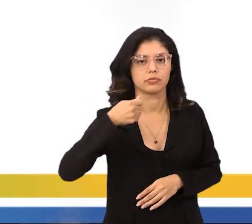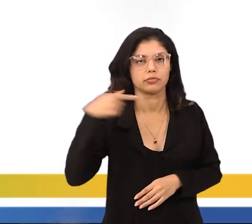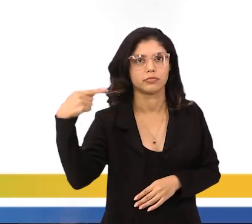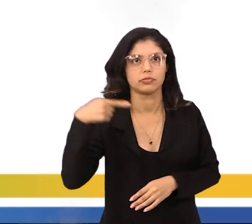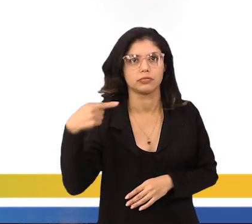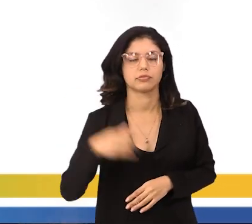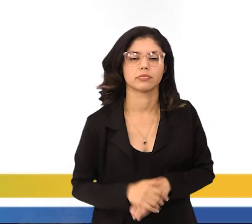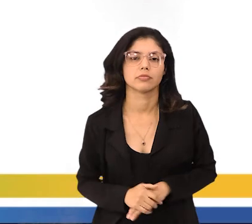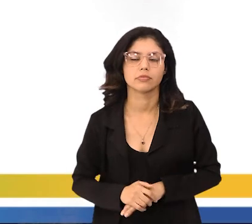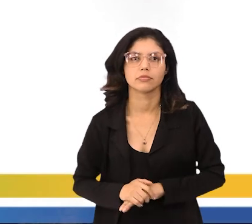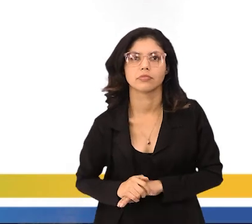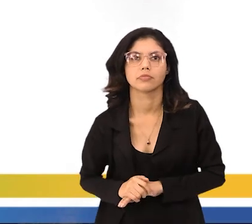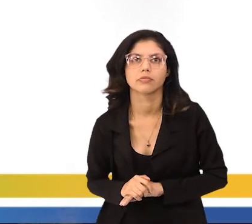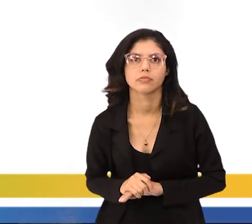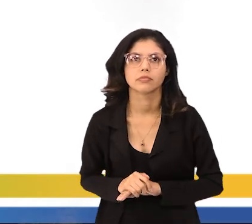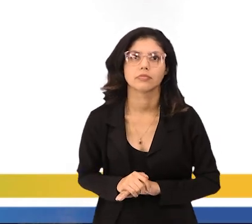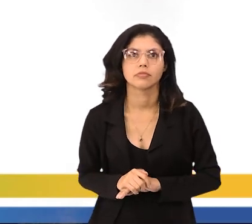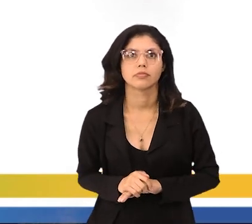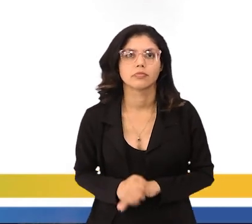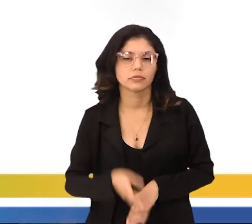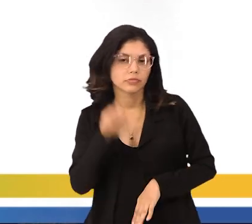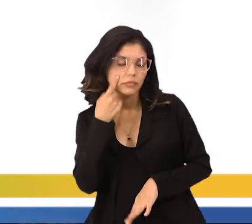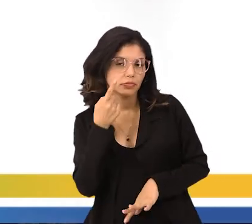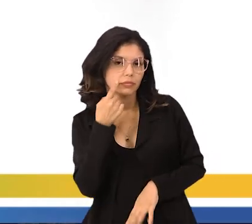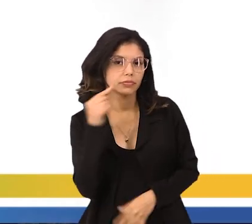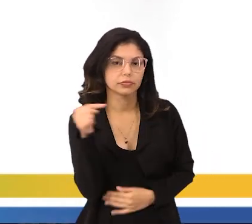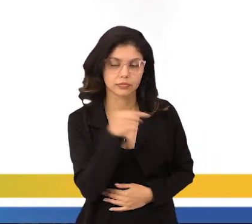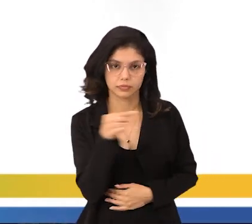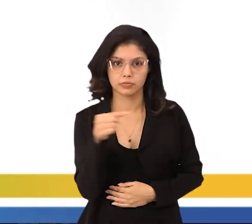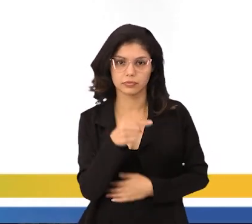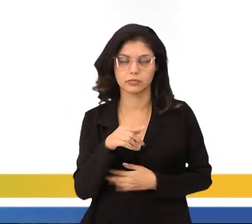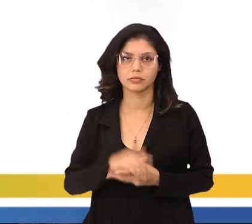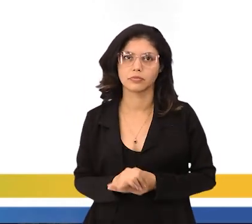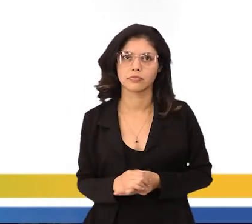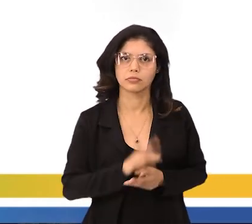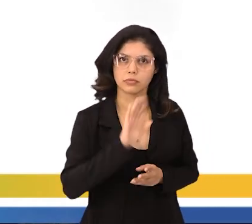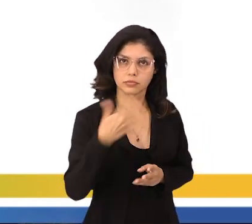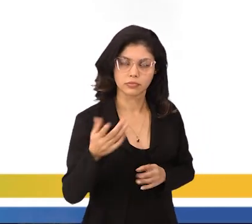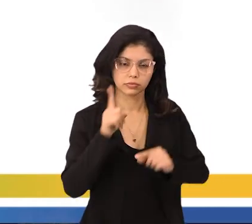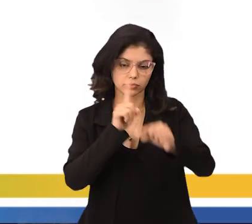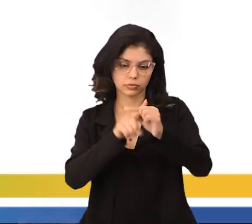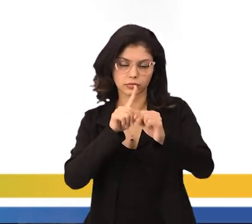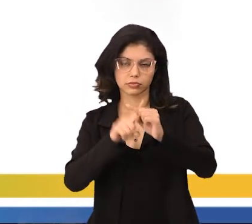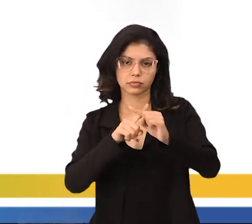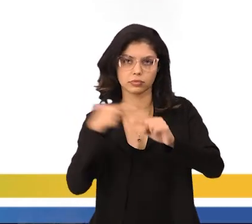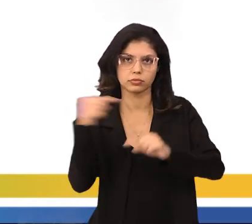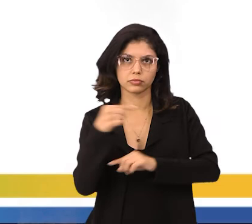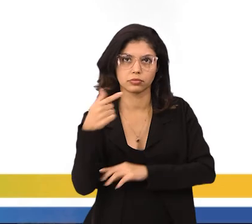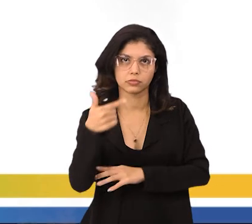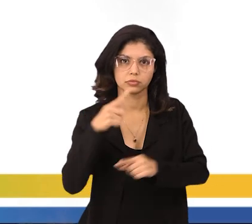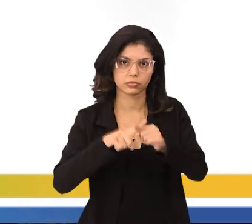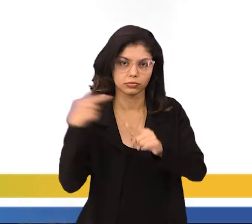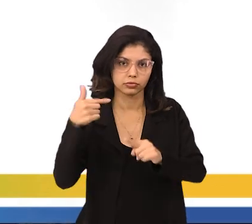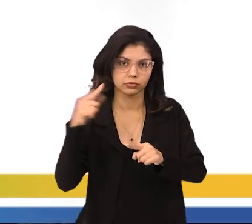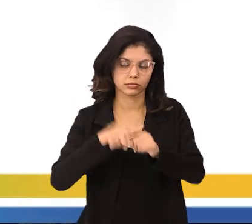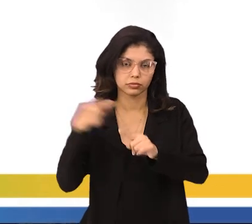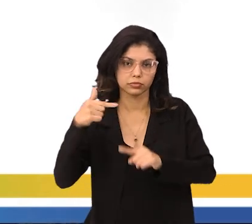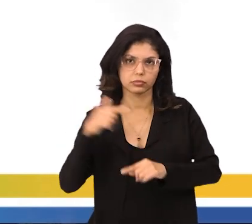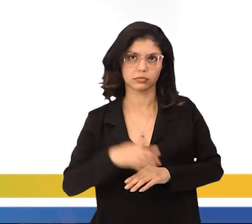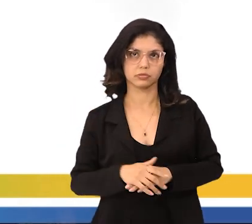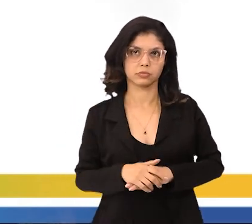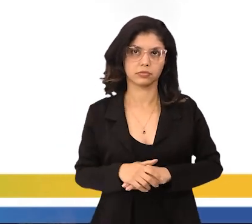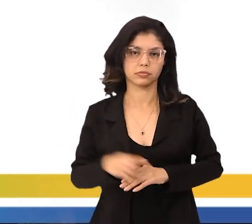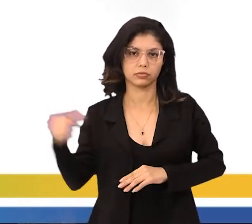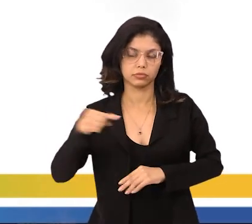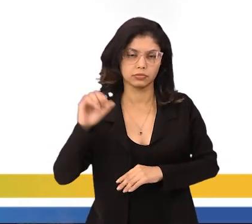base, né? Menos 2 ao cubo, veja que a base é negativa. Então, quando você multiplicar menos 2 vezes menos 2 vezes menos 2, será